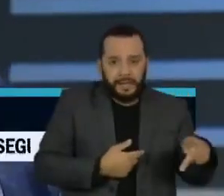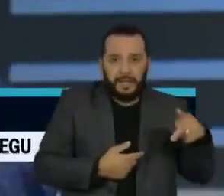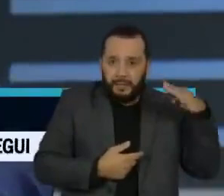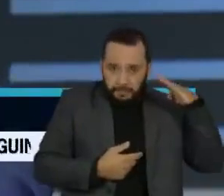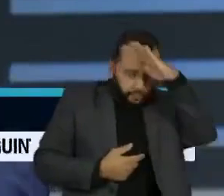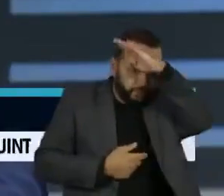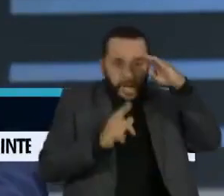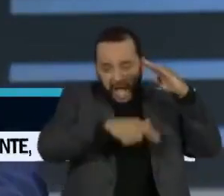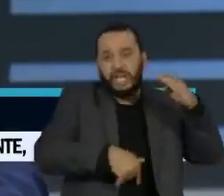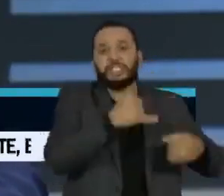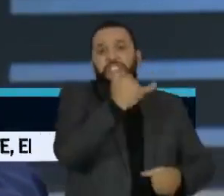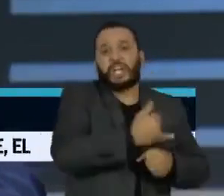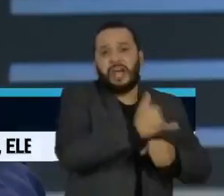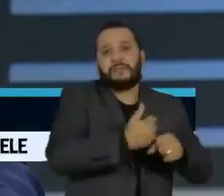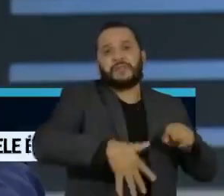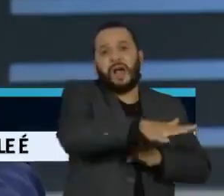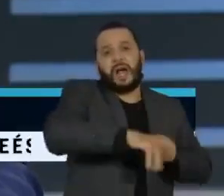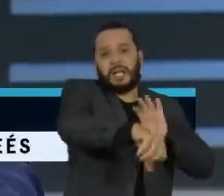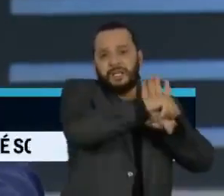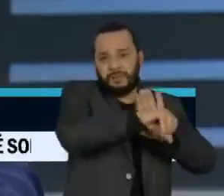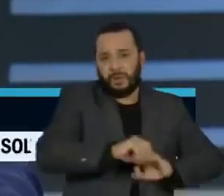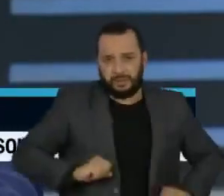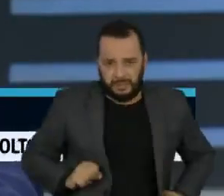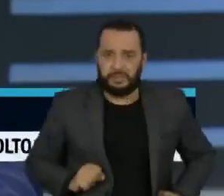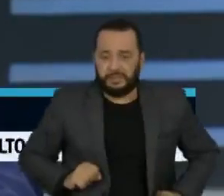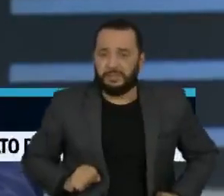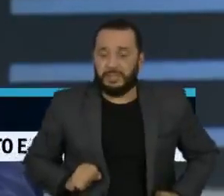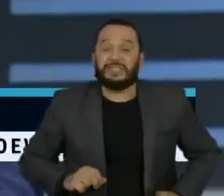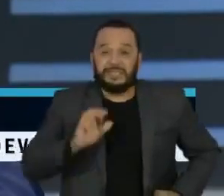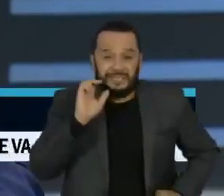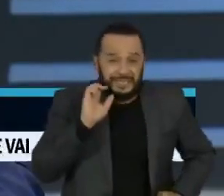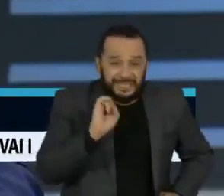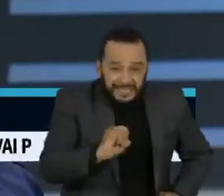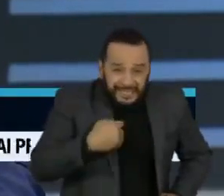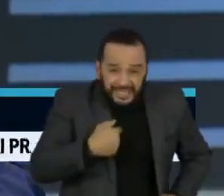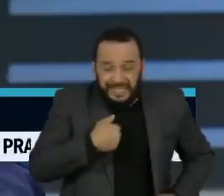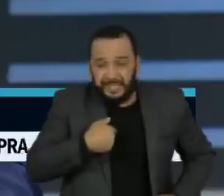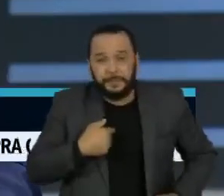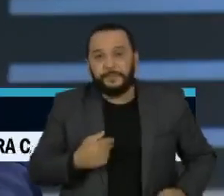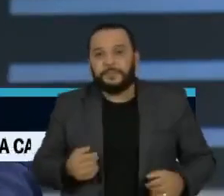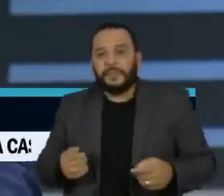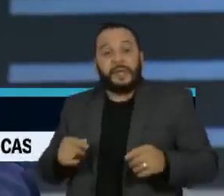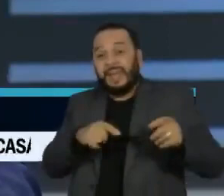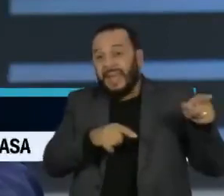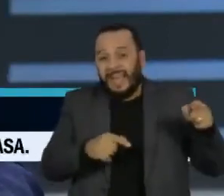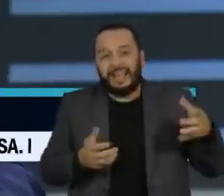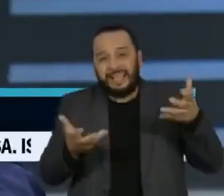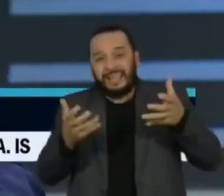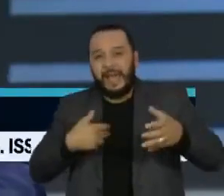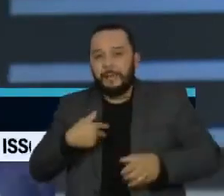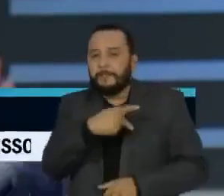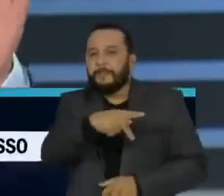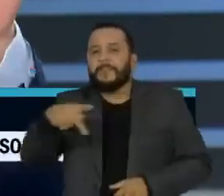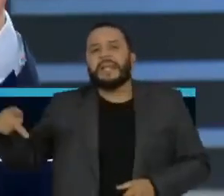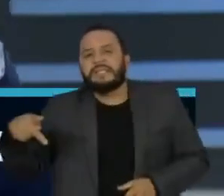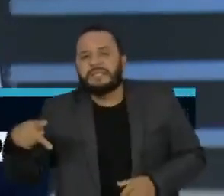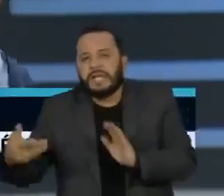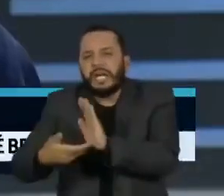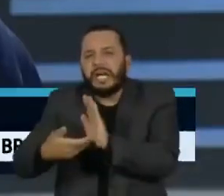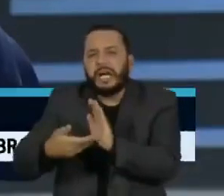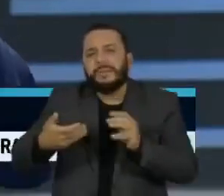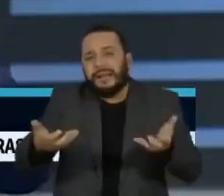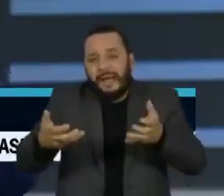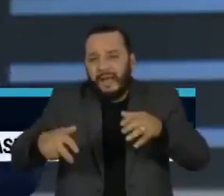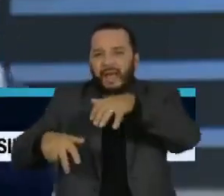e isso evidente por isso que ele sabe se for eleito um presidente da Câmara que ele não controle abre-se um processo impediu Abrir